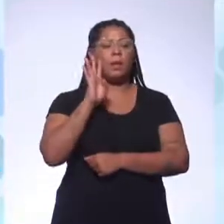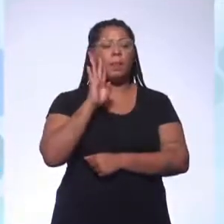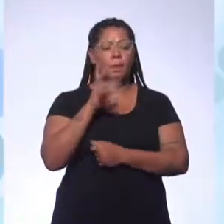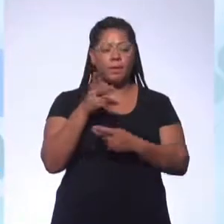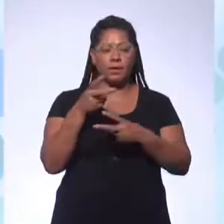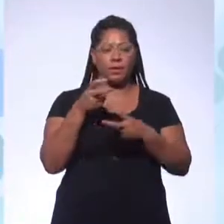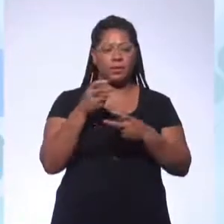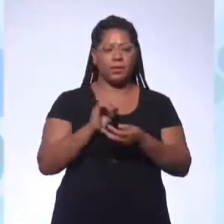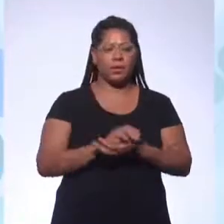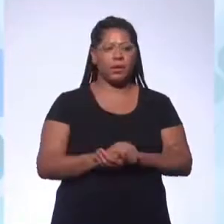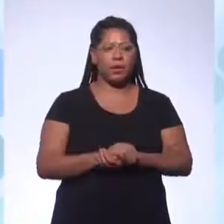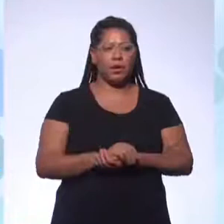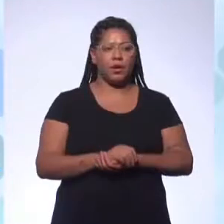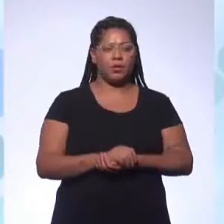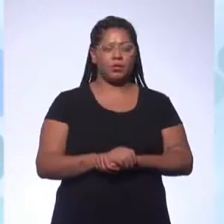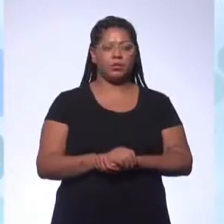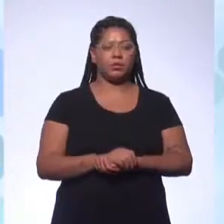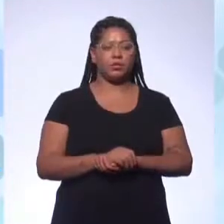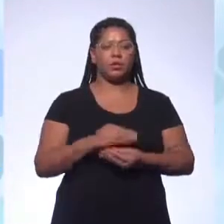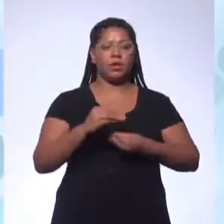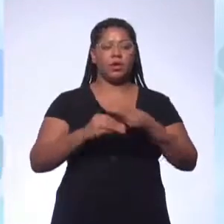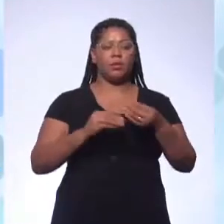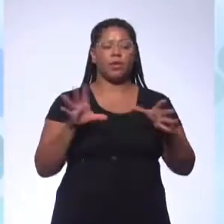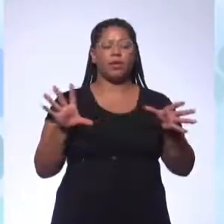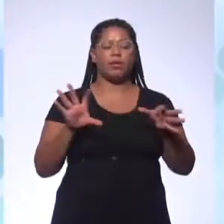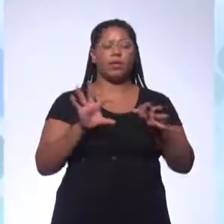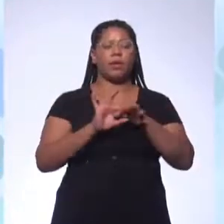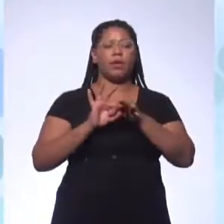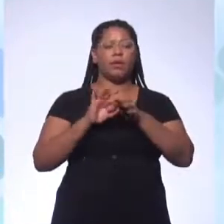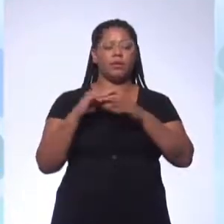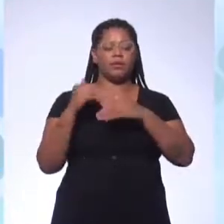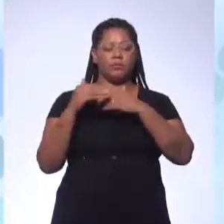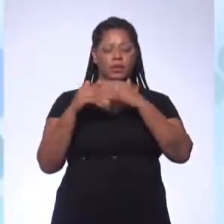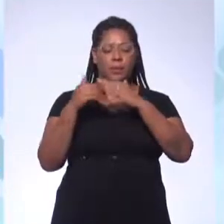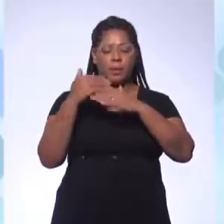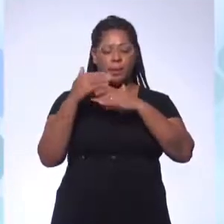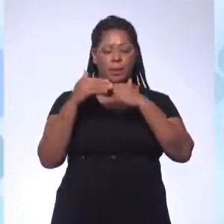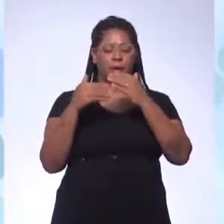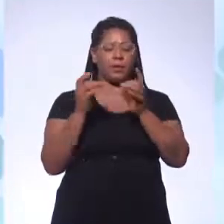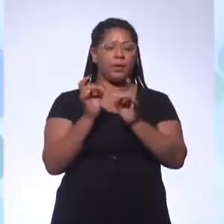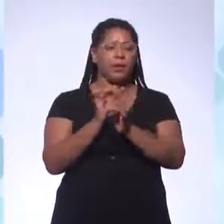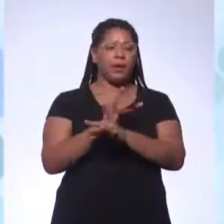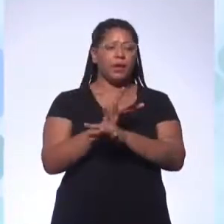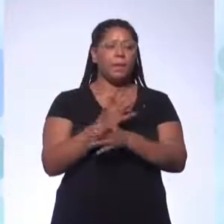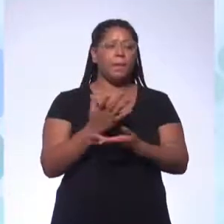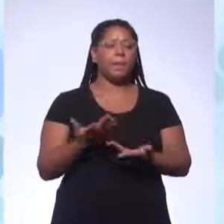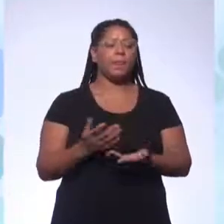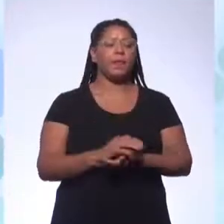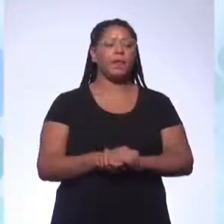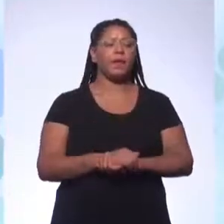perceber aí como que a União Soviética, aos poucos, ela vai deixando de existir? É o Mikhail